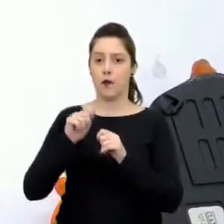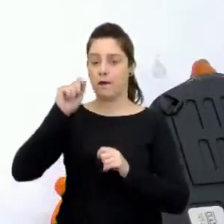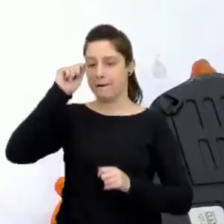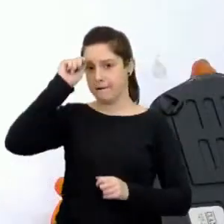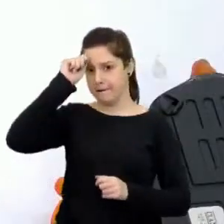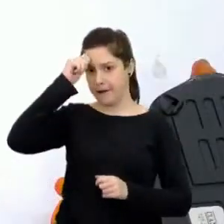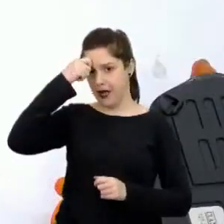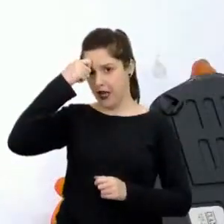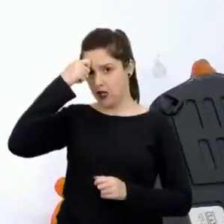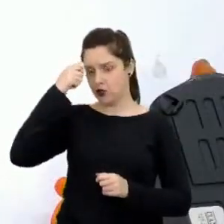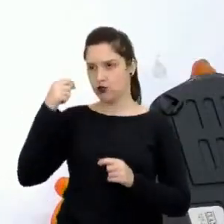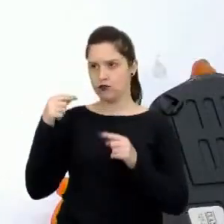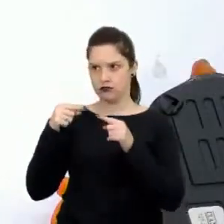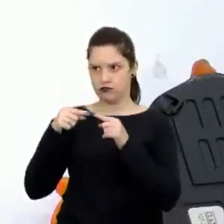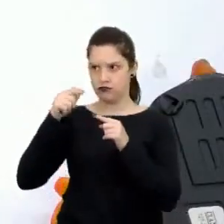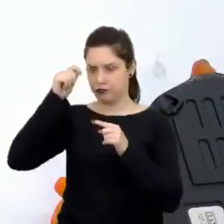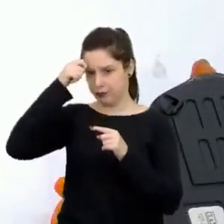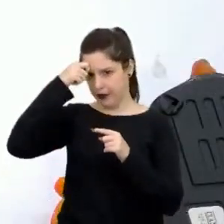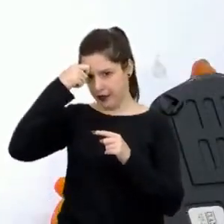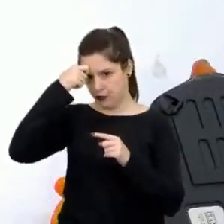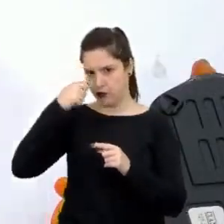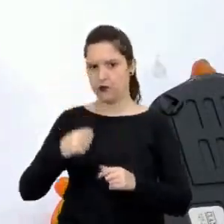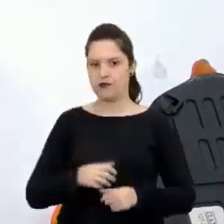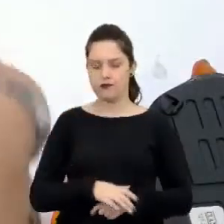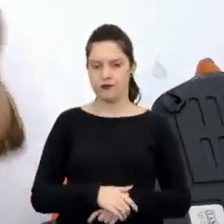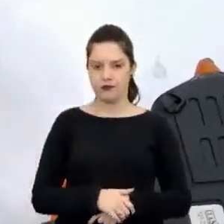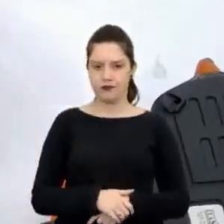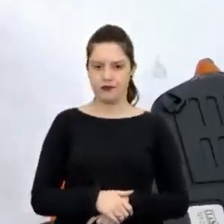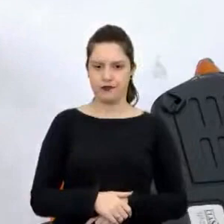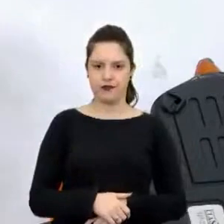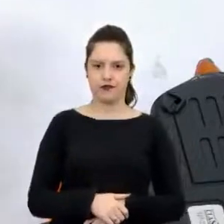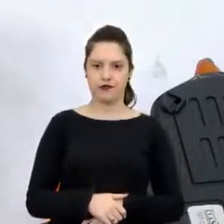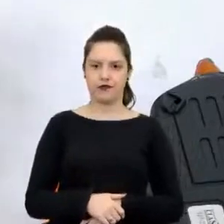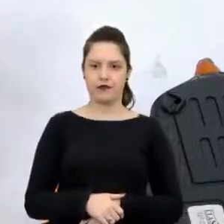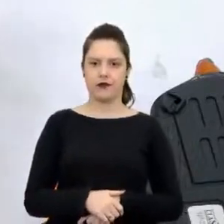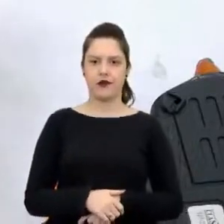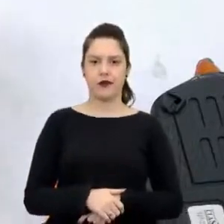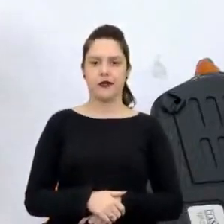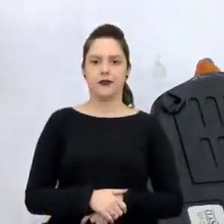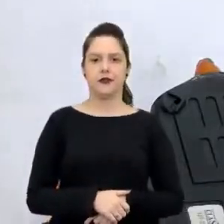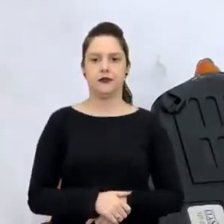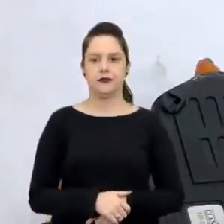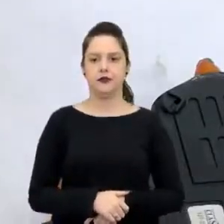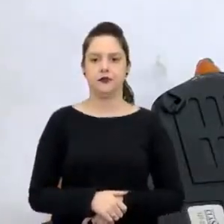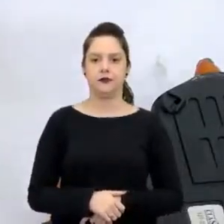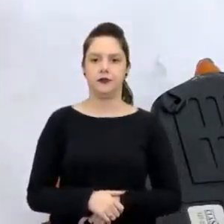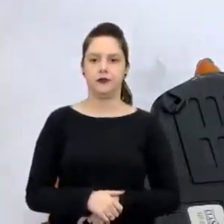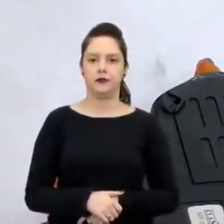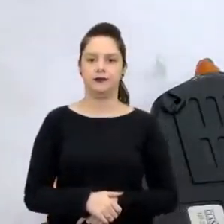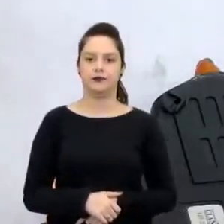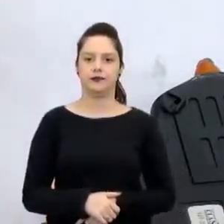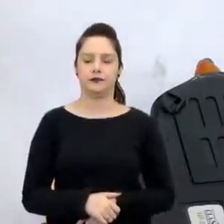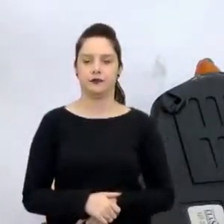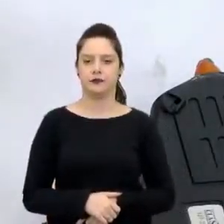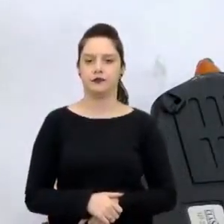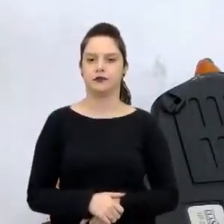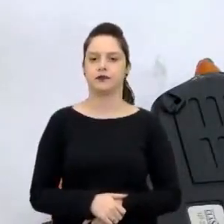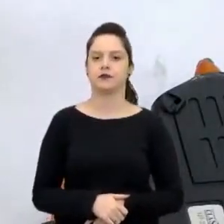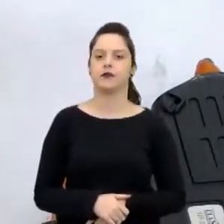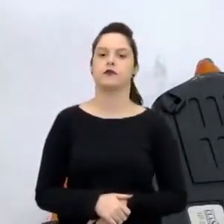com o preto aqui. Eu vou fazer o preto com esse, que esse aqui eu não vou mexer. Então, esse